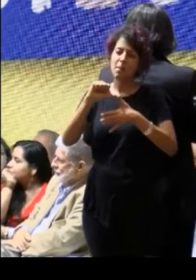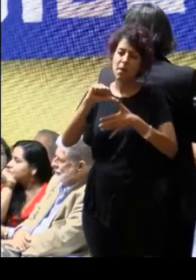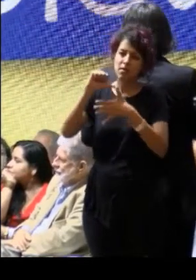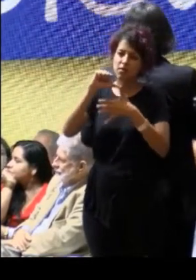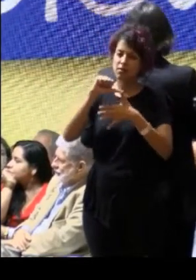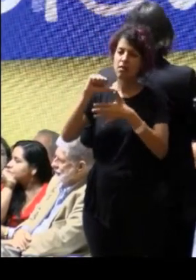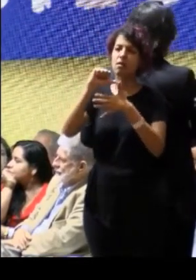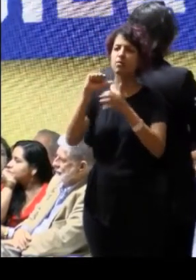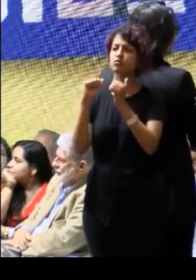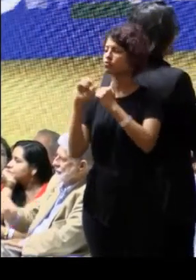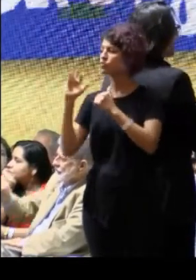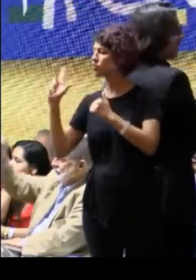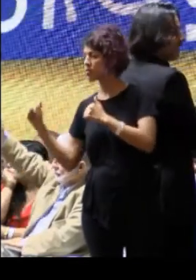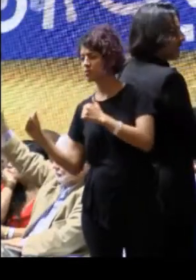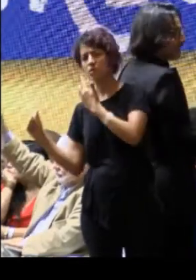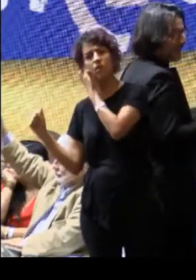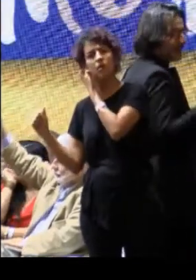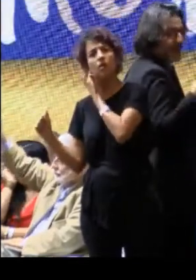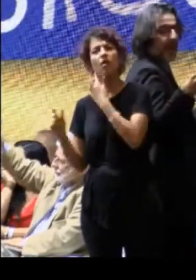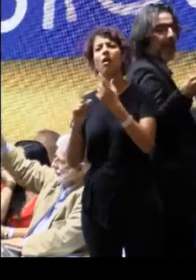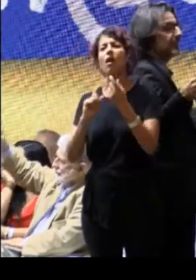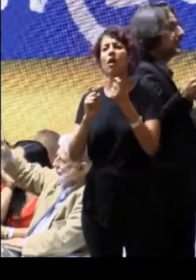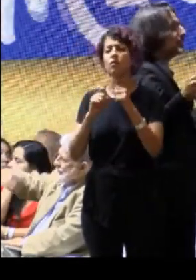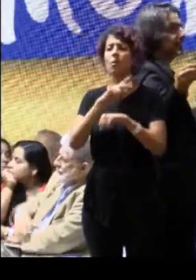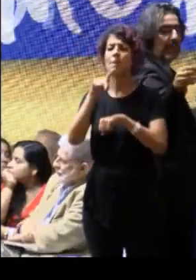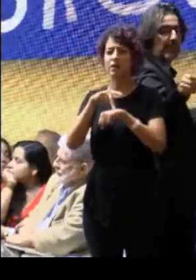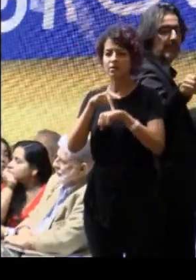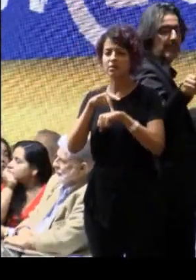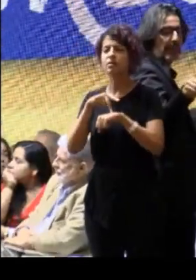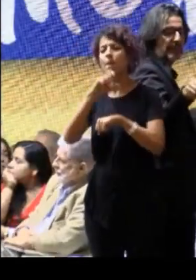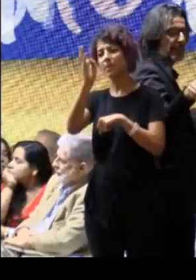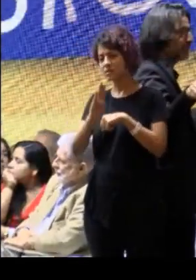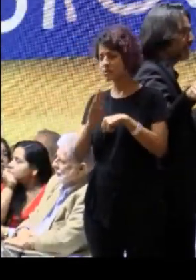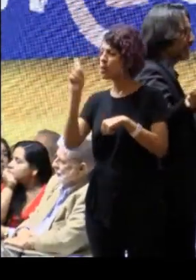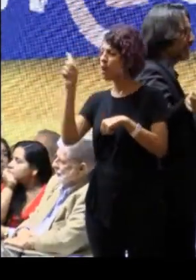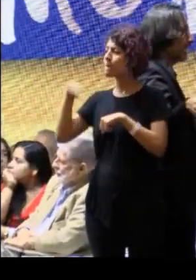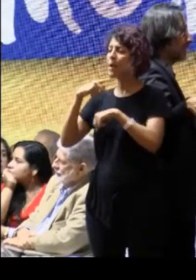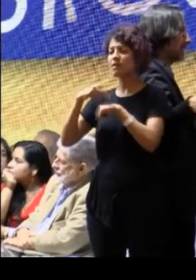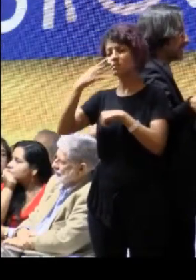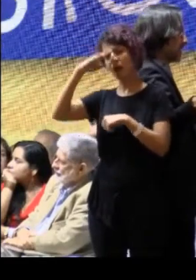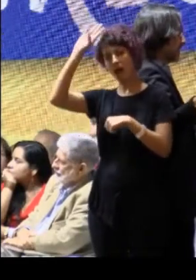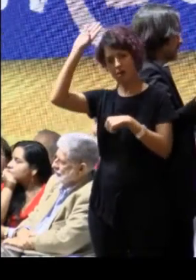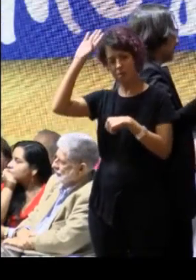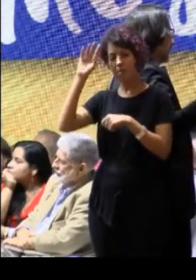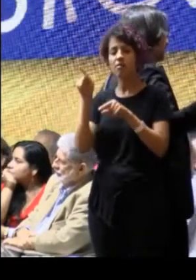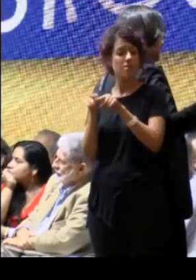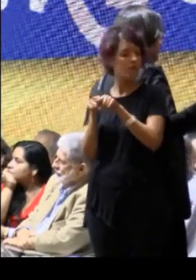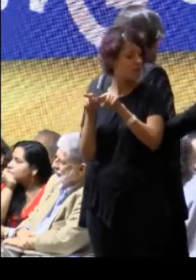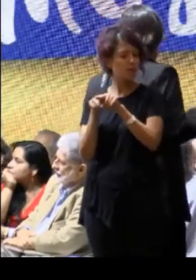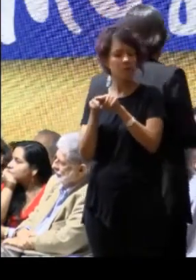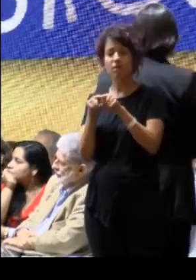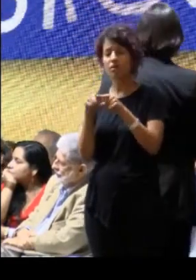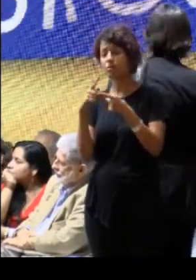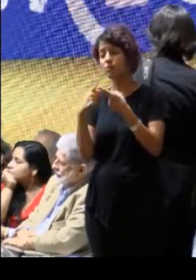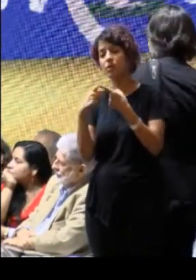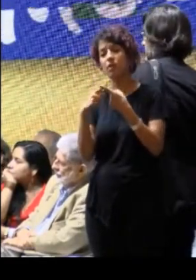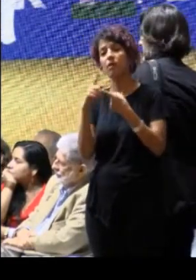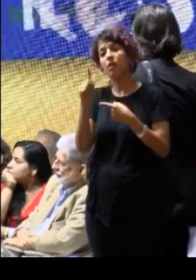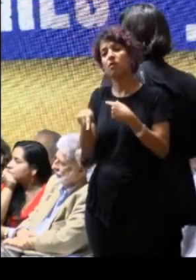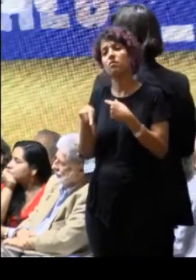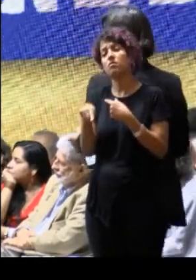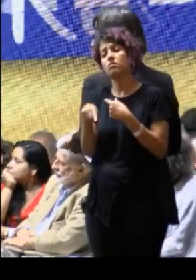africanos. Fizemos reunião aqui no Brasil com os países árabes. E porque nós criamos o IBAS, que era Brasil, África do Sul e